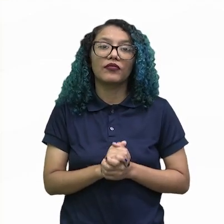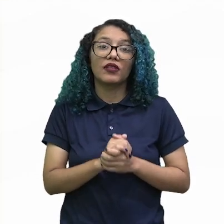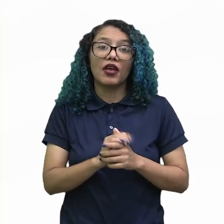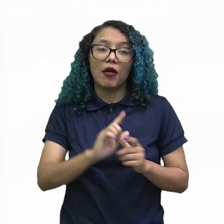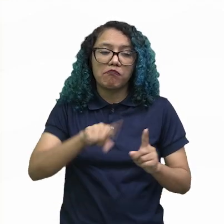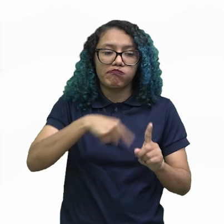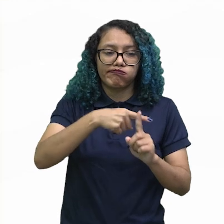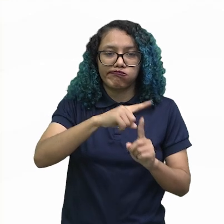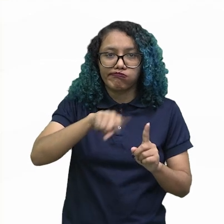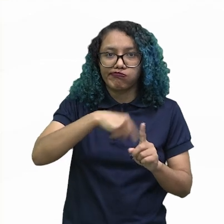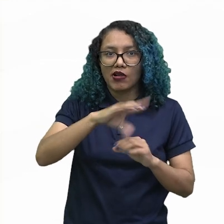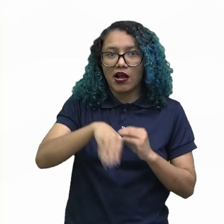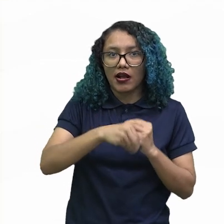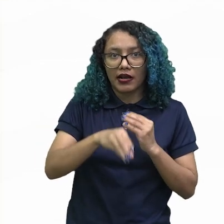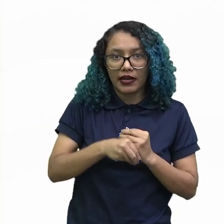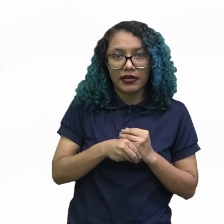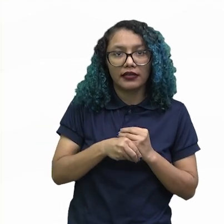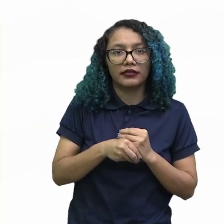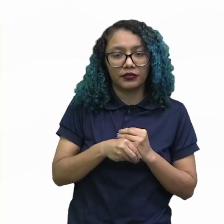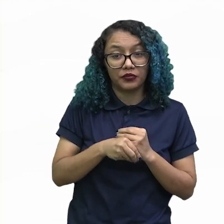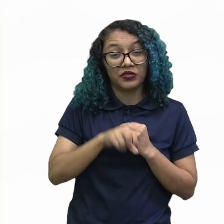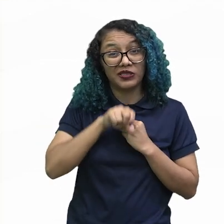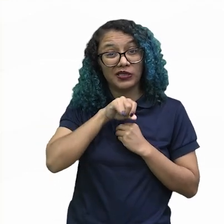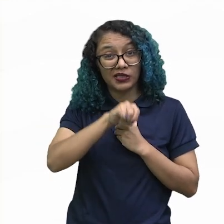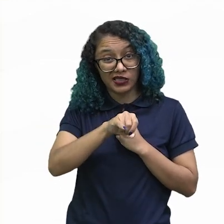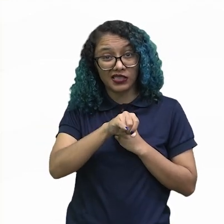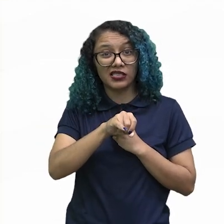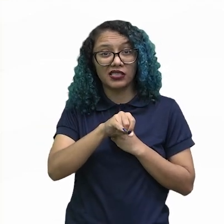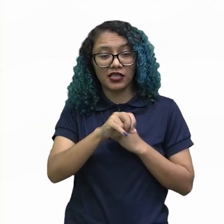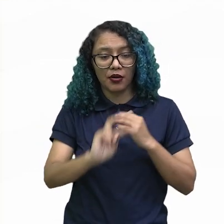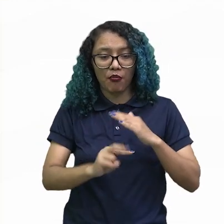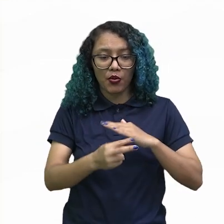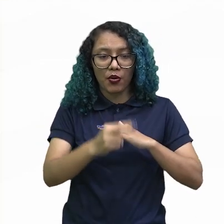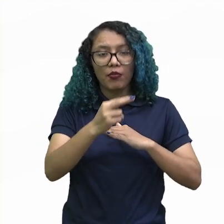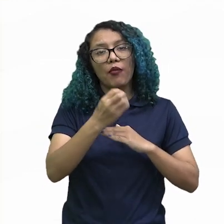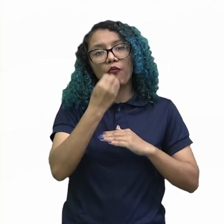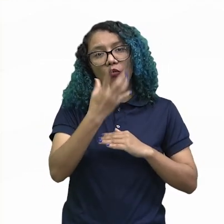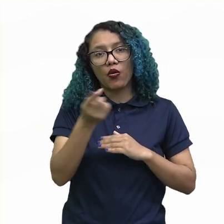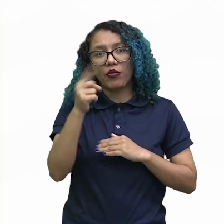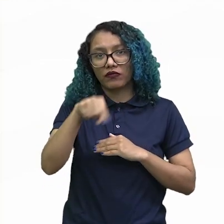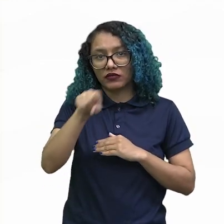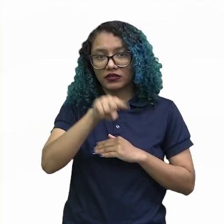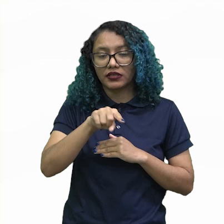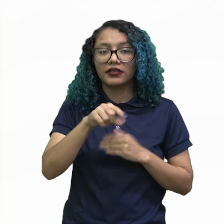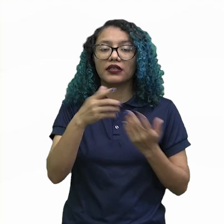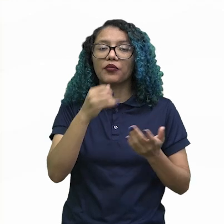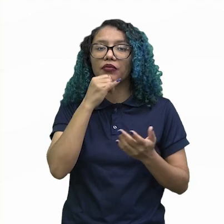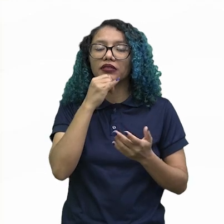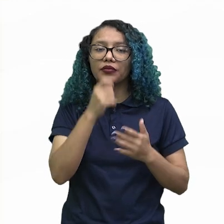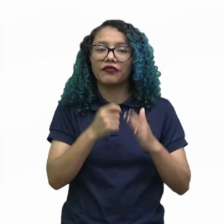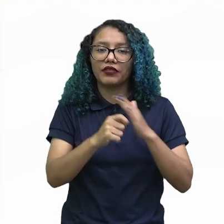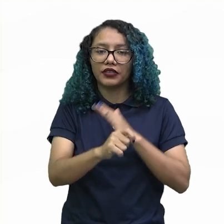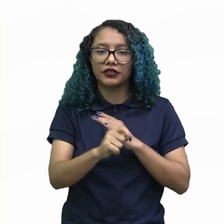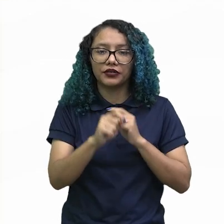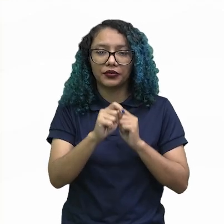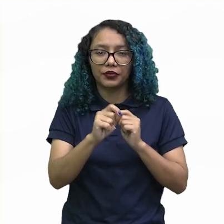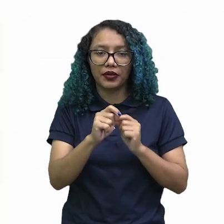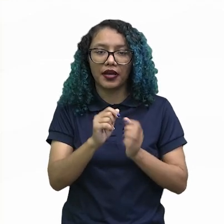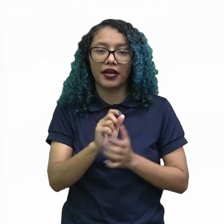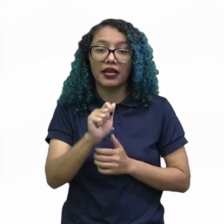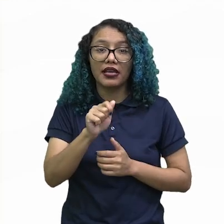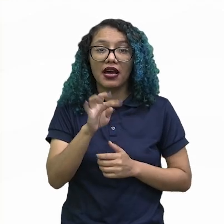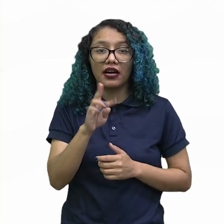investimento. Se é remuneração, é algo que vai ser bom para ti. Então, sendo assim, olha lá, investir em ativos com